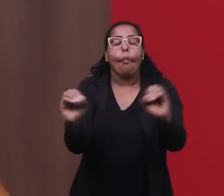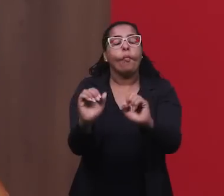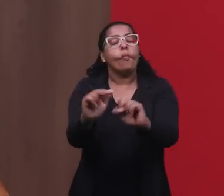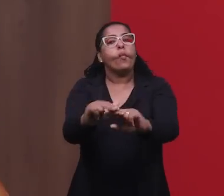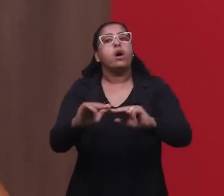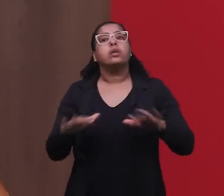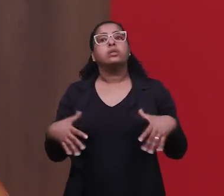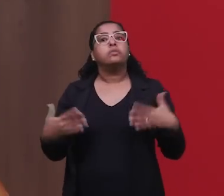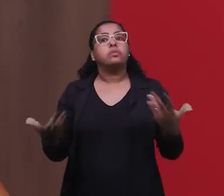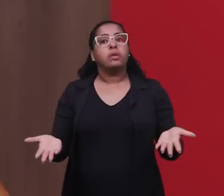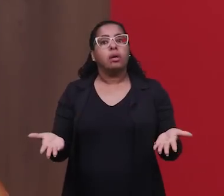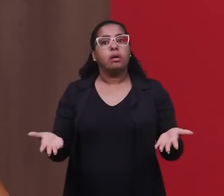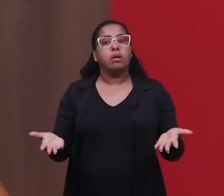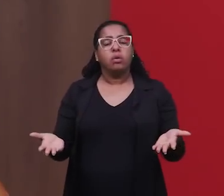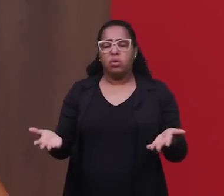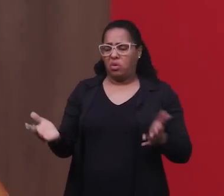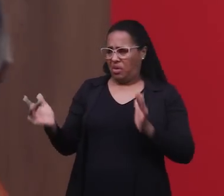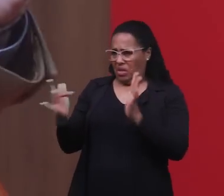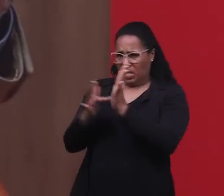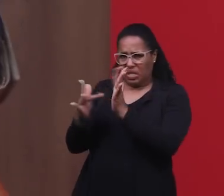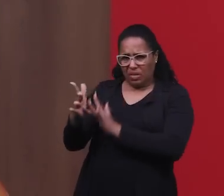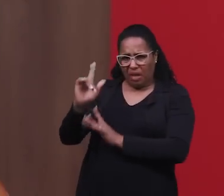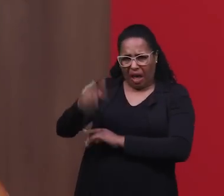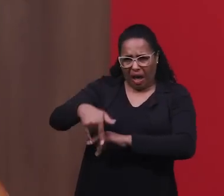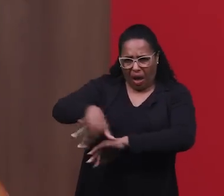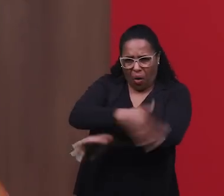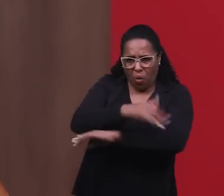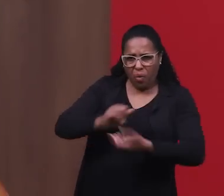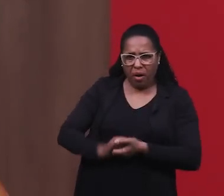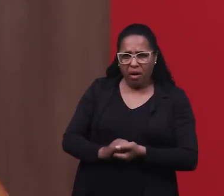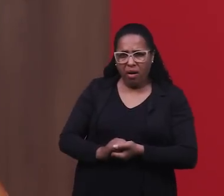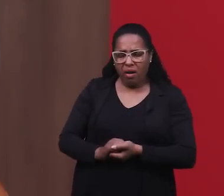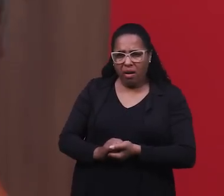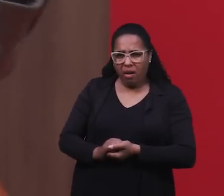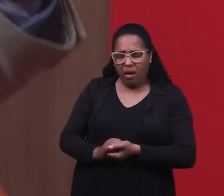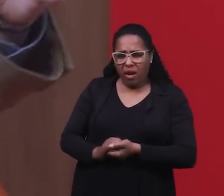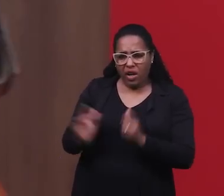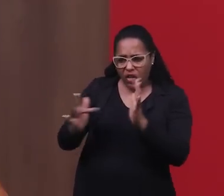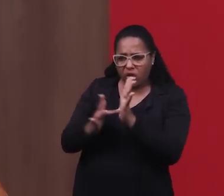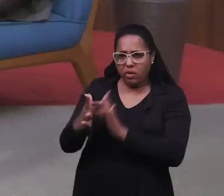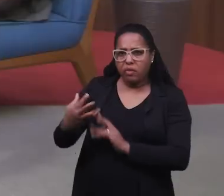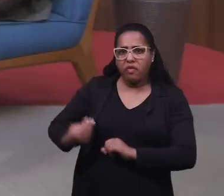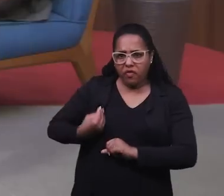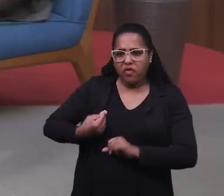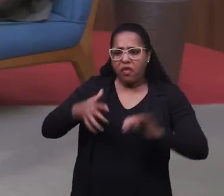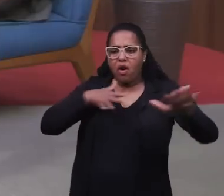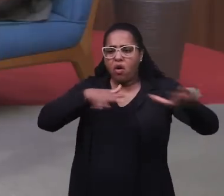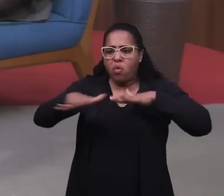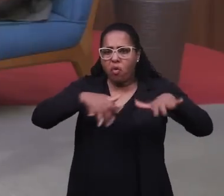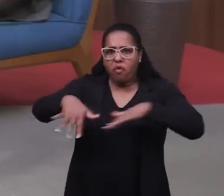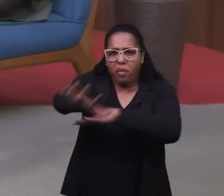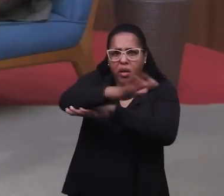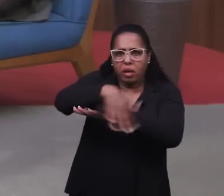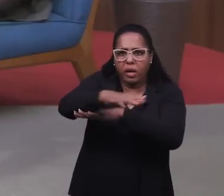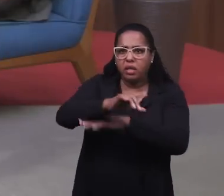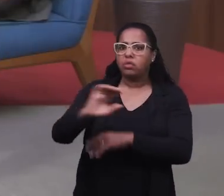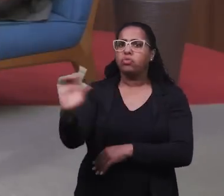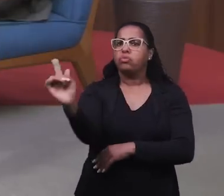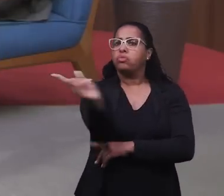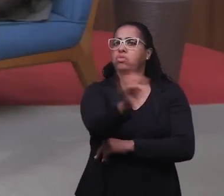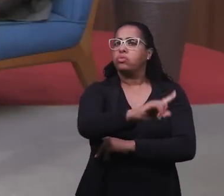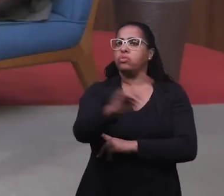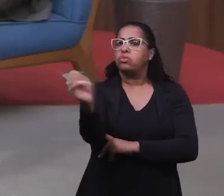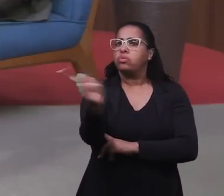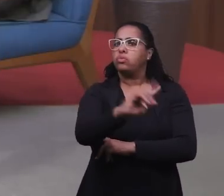o amado. Por quê? Porque Jesus não é rua. Jesus não está nos movimentos das praças. A palavra diz que ele é